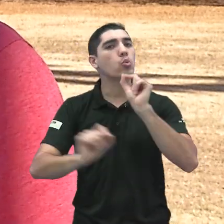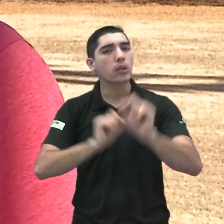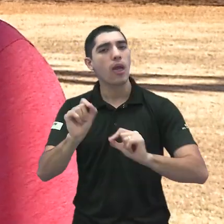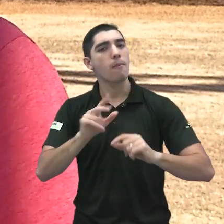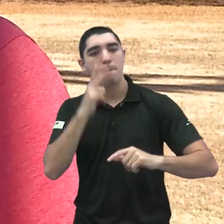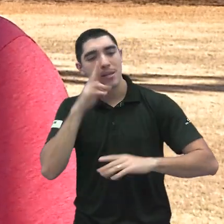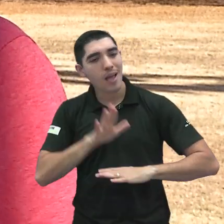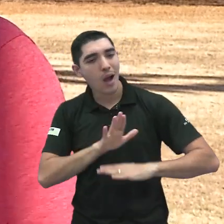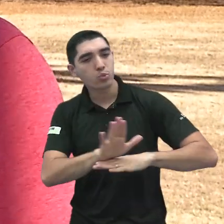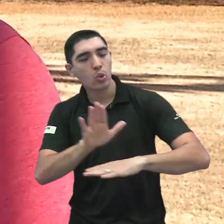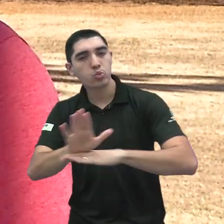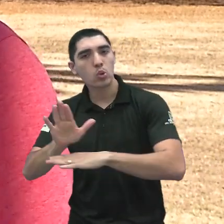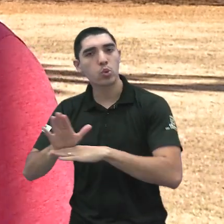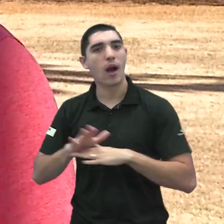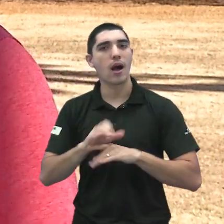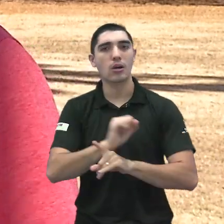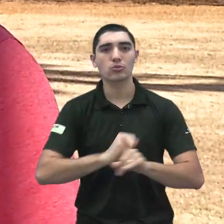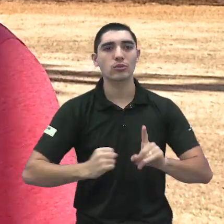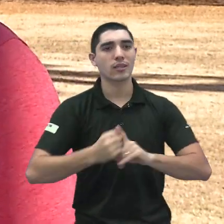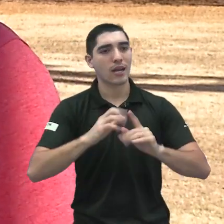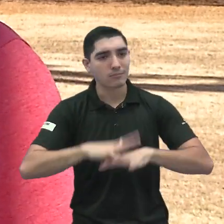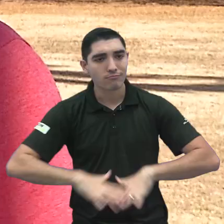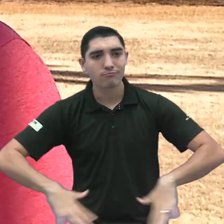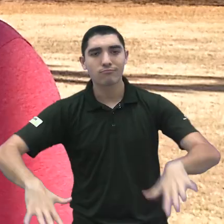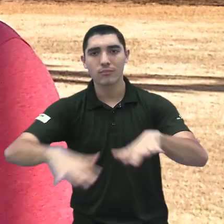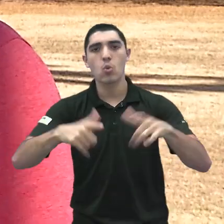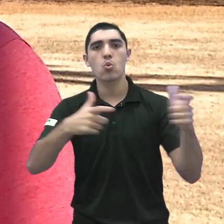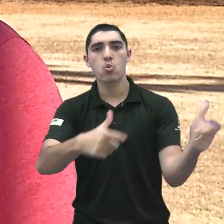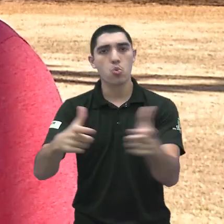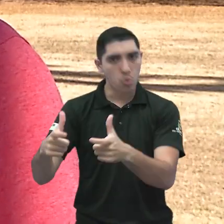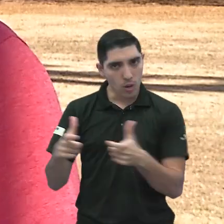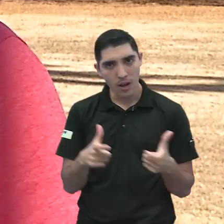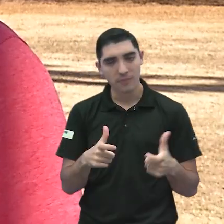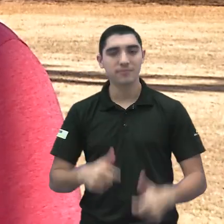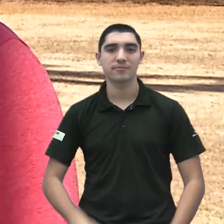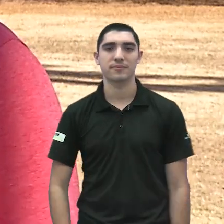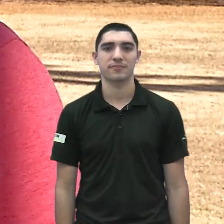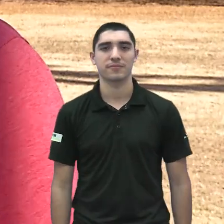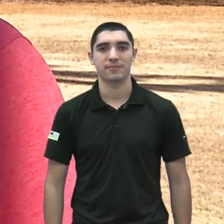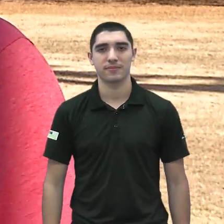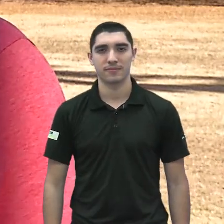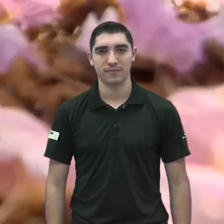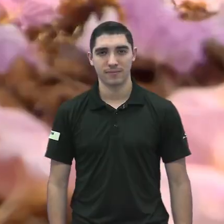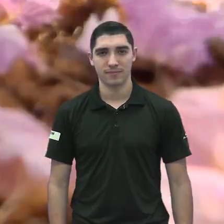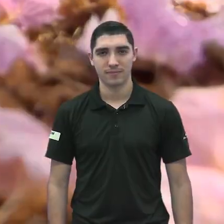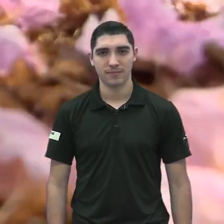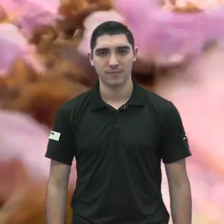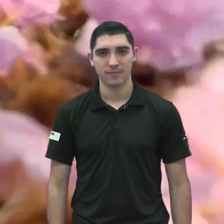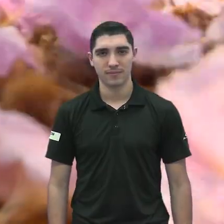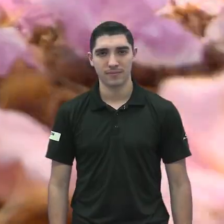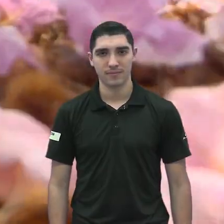serviço ambiental, ela ainda presta esse tipo de serviço ambiental no controle das erosões urbanas.